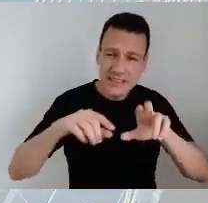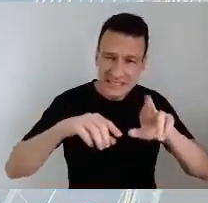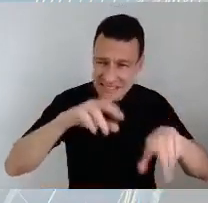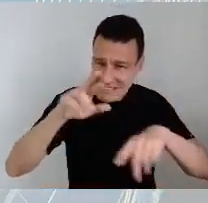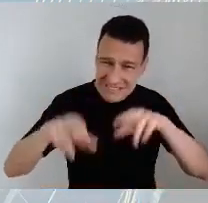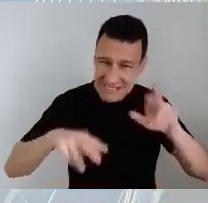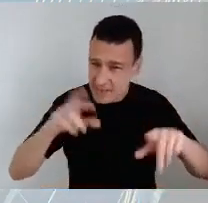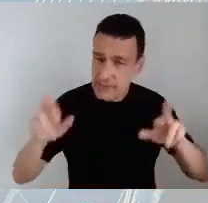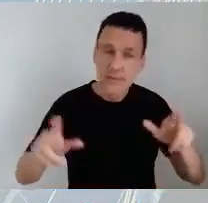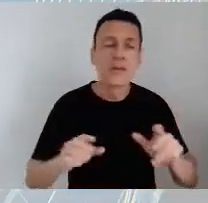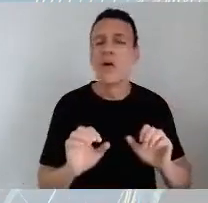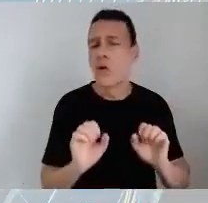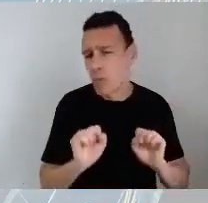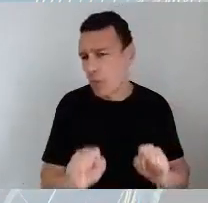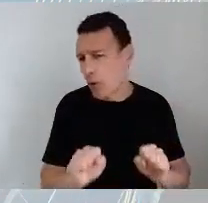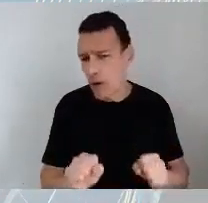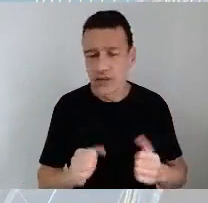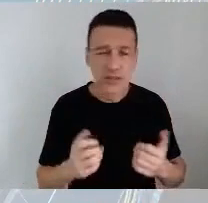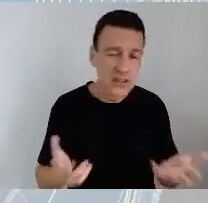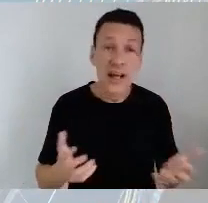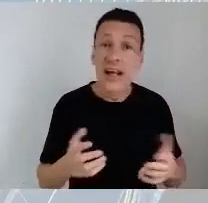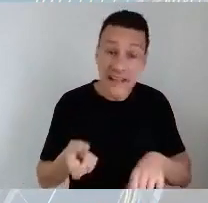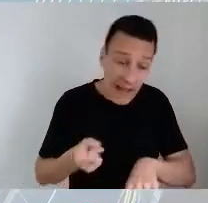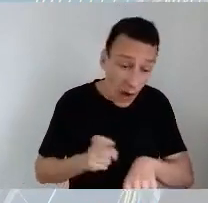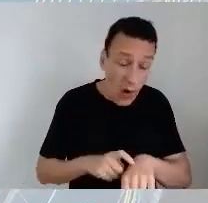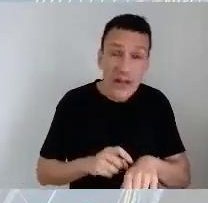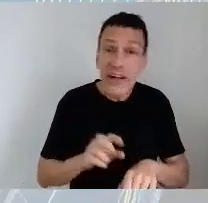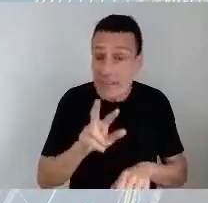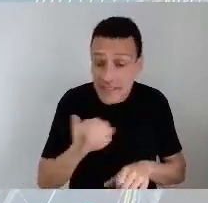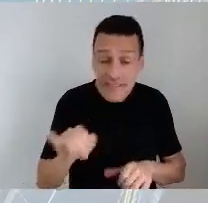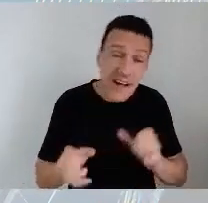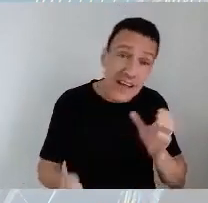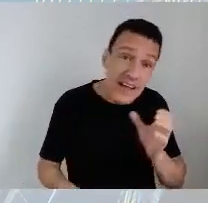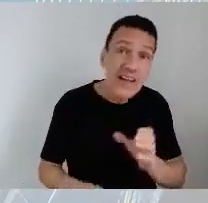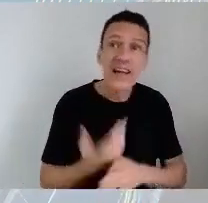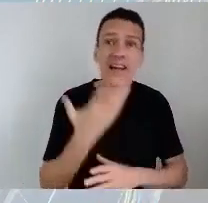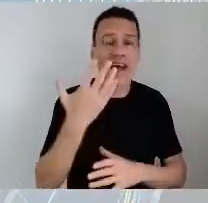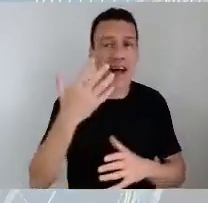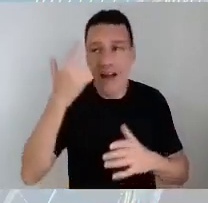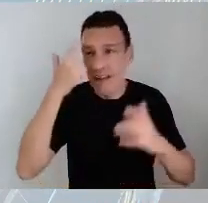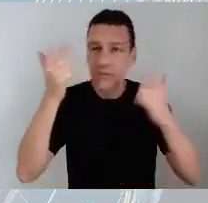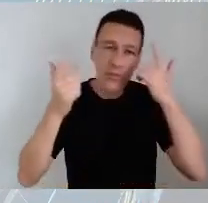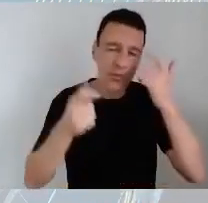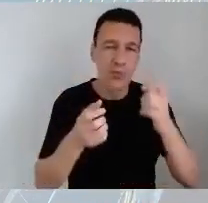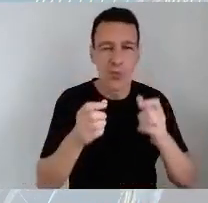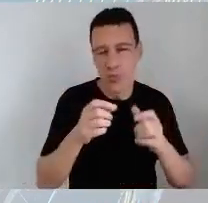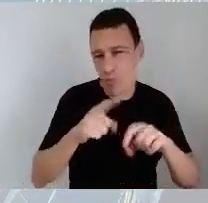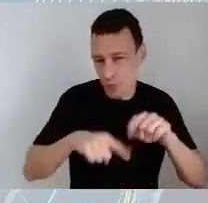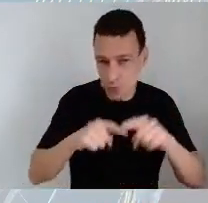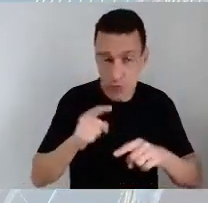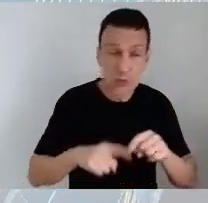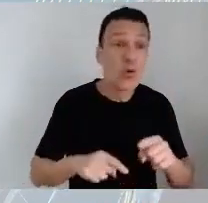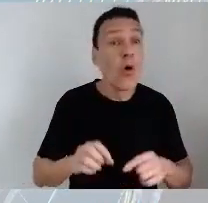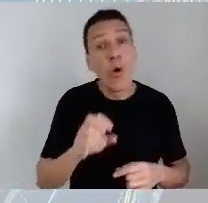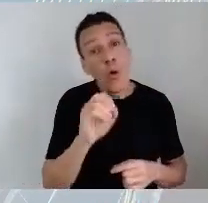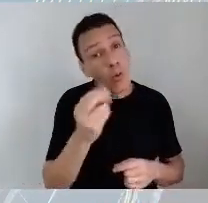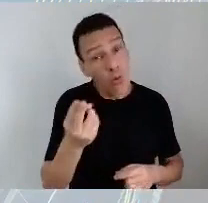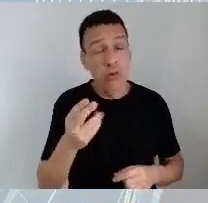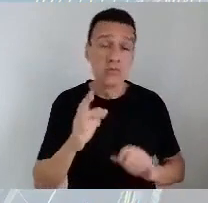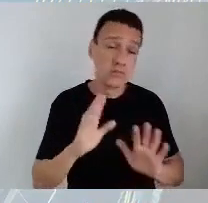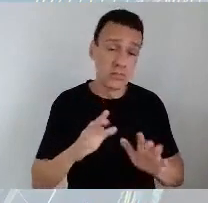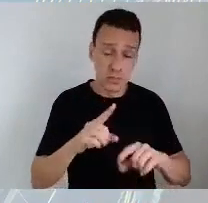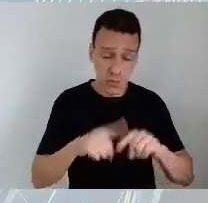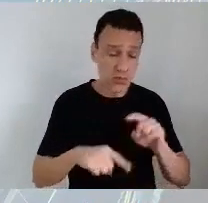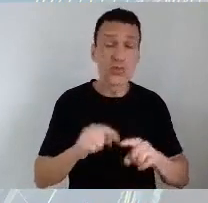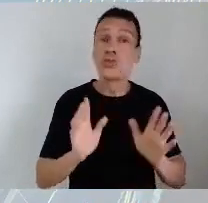na parte de ideação, né, de descoberta ali das hipóteses do produto, quanto depois um produto em produção e já desenvolvido. O